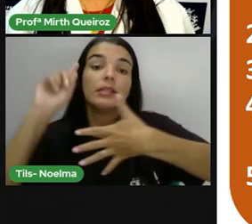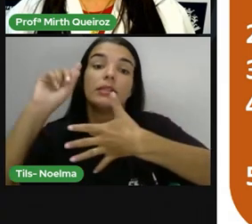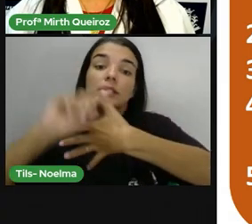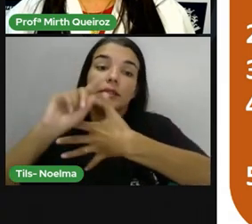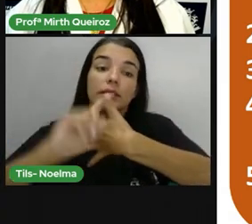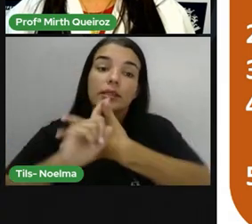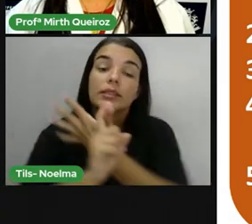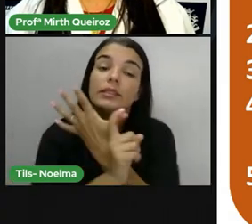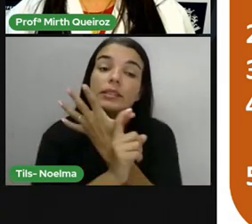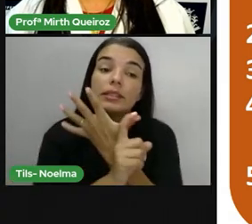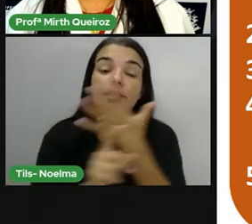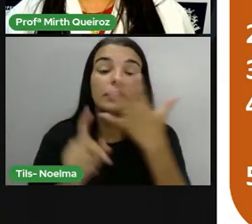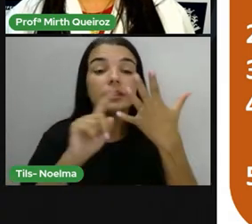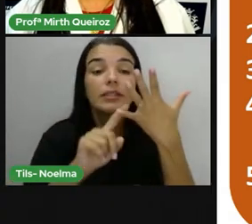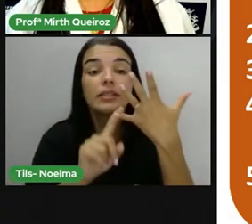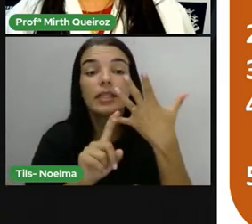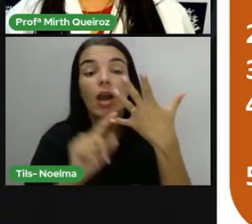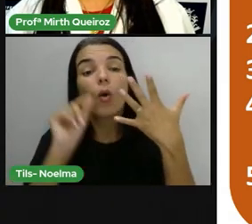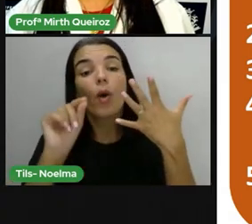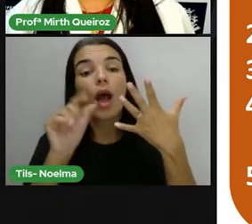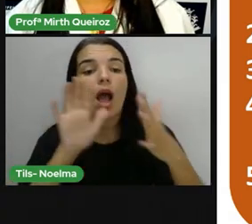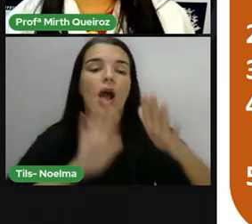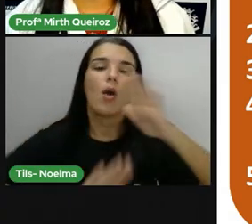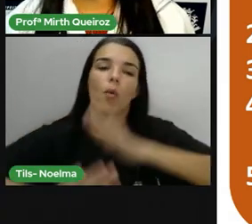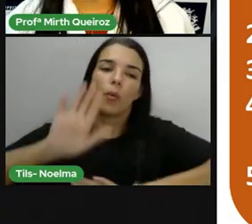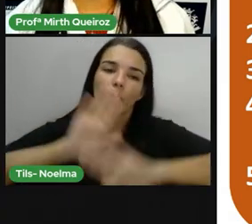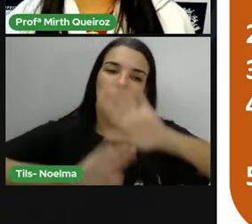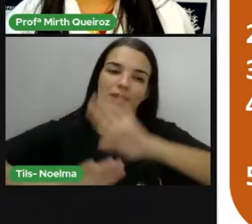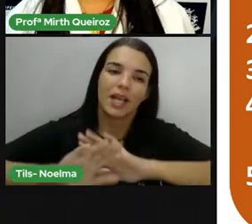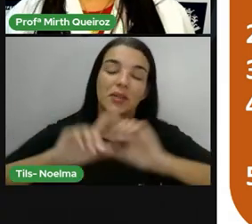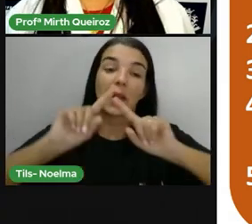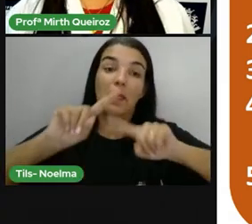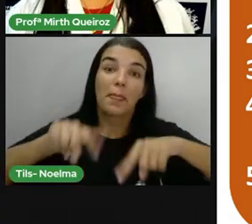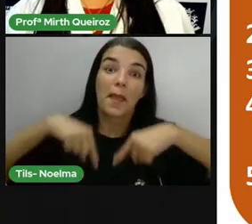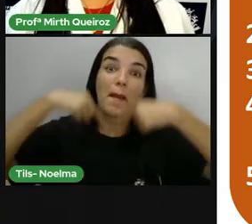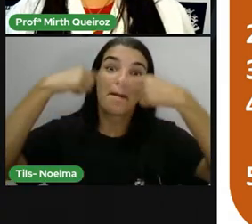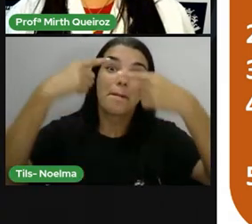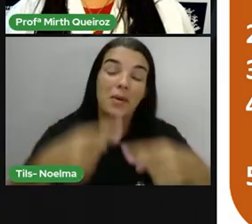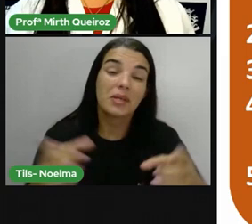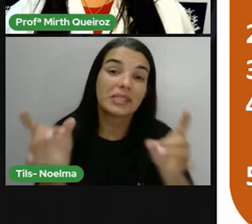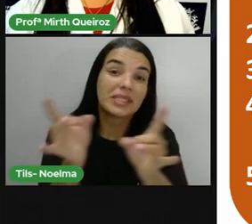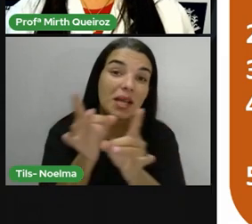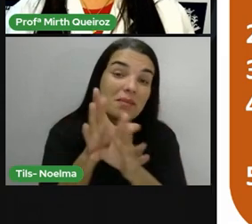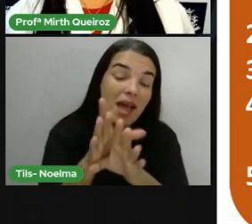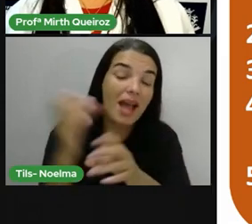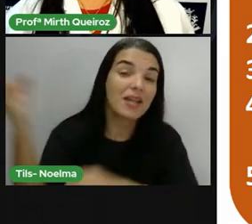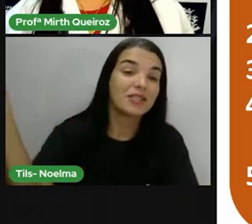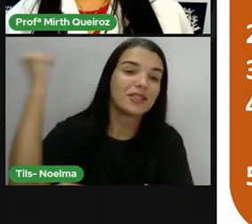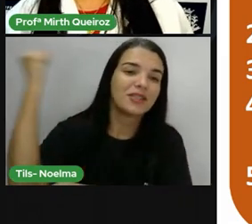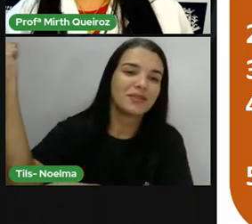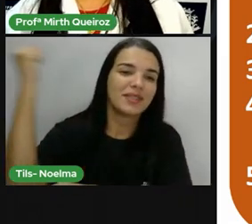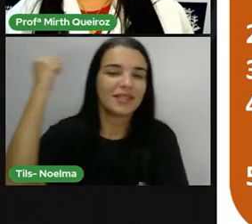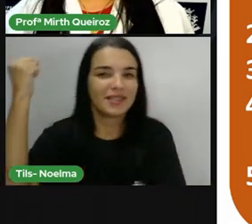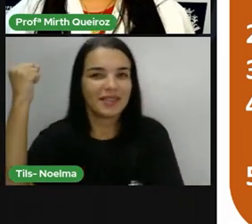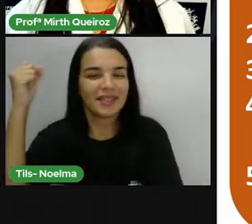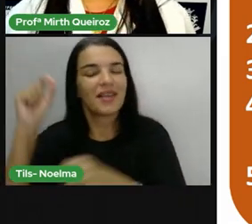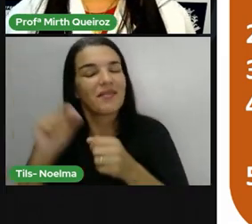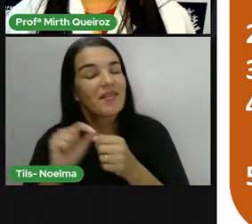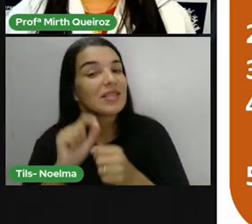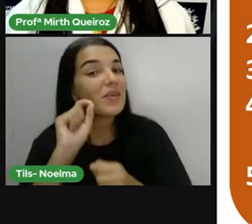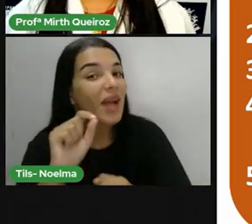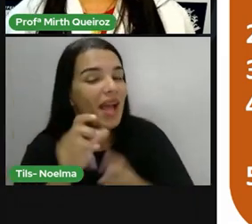cuidados após a atividade, a gente também deve ter. E um desses cuidados é o quê? Fazer